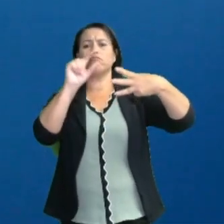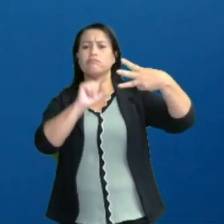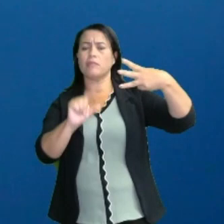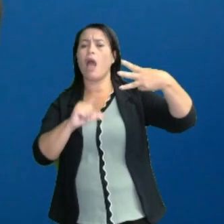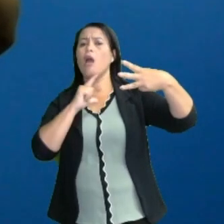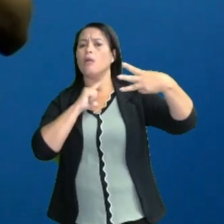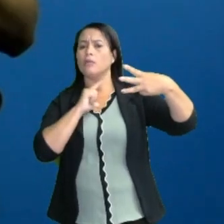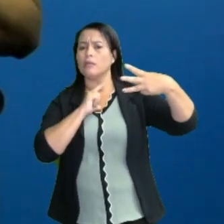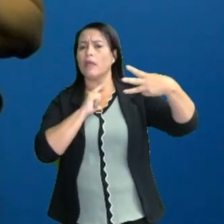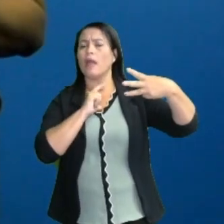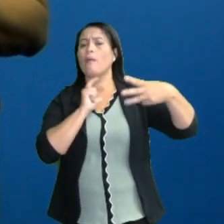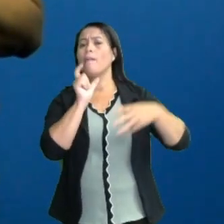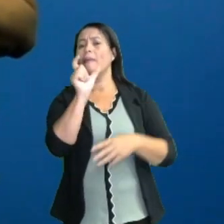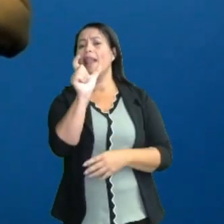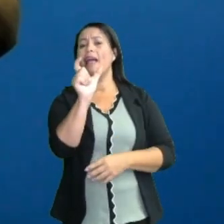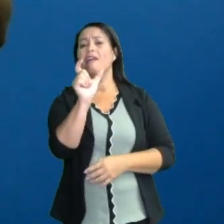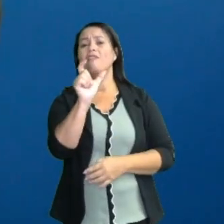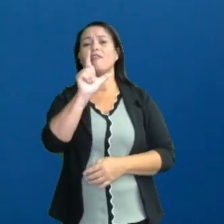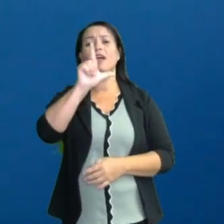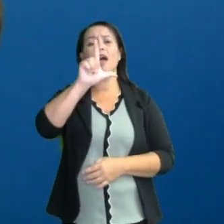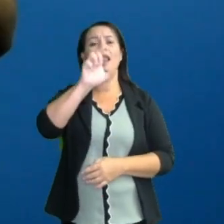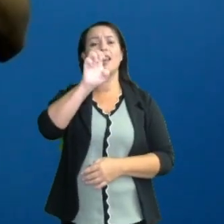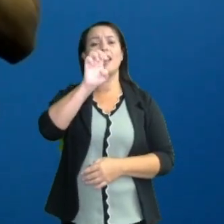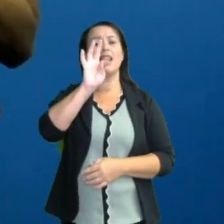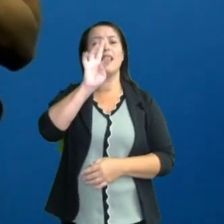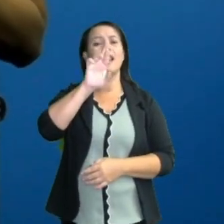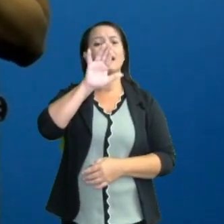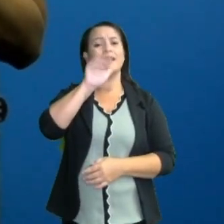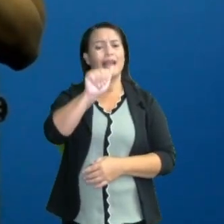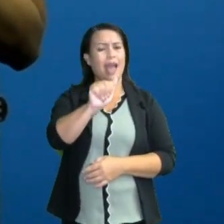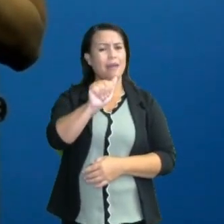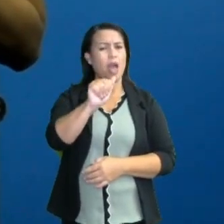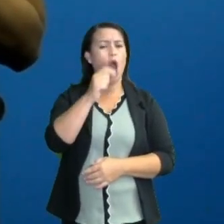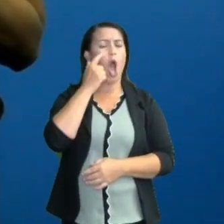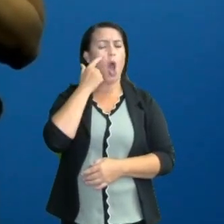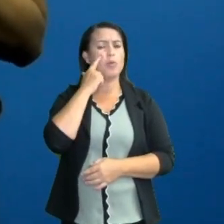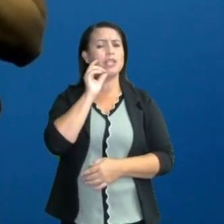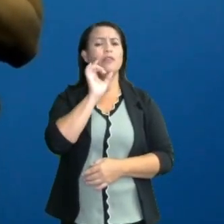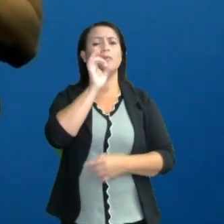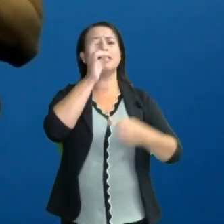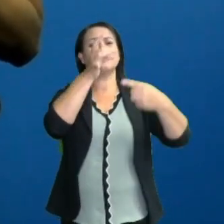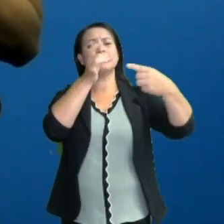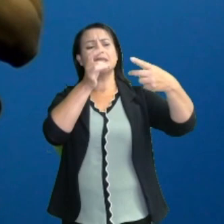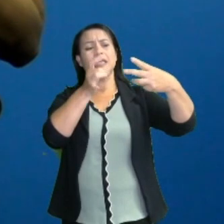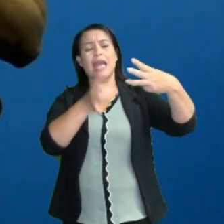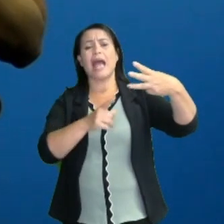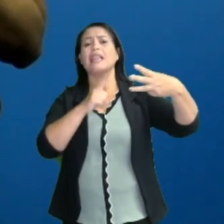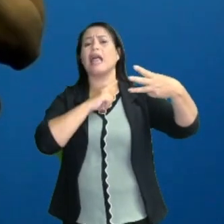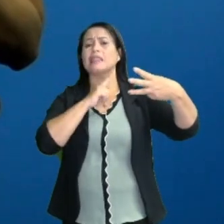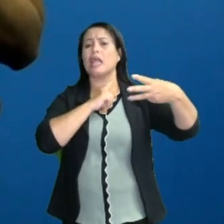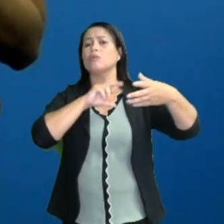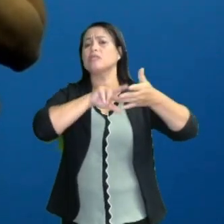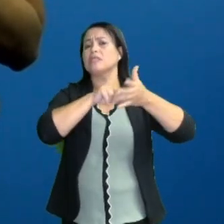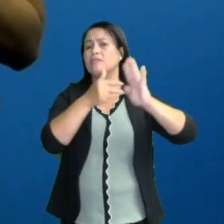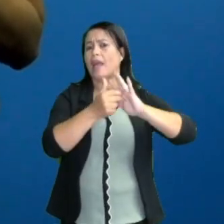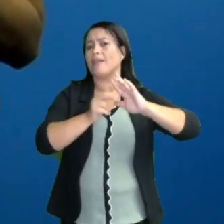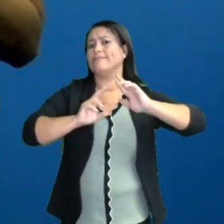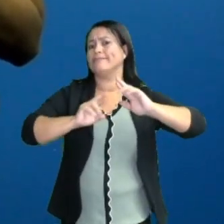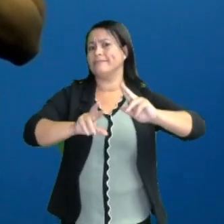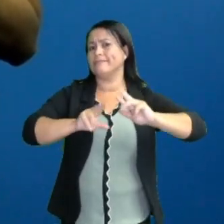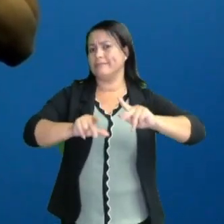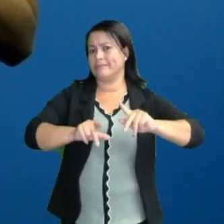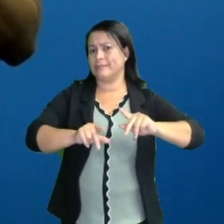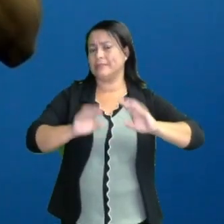a palavra letra, porém, em cada frase, ela tem um significado